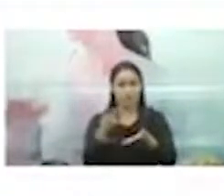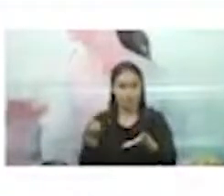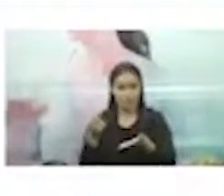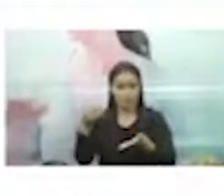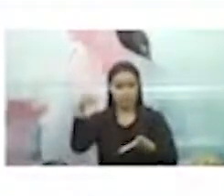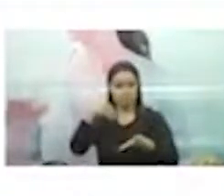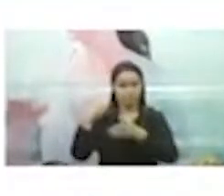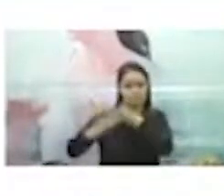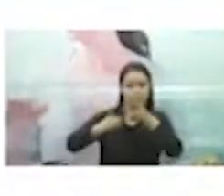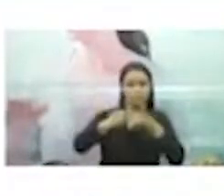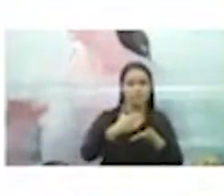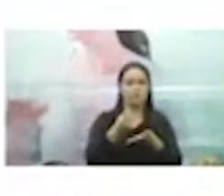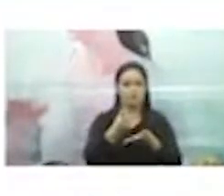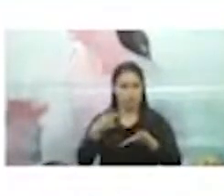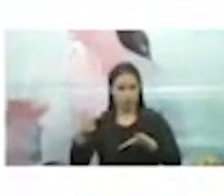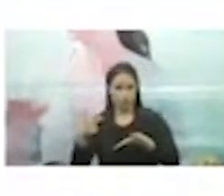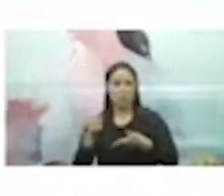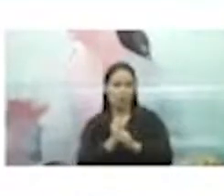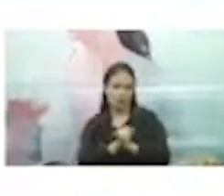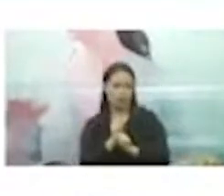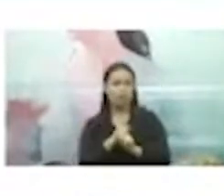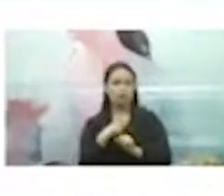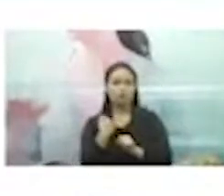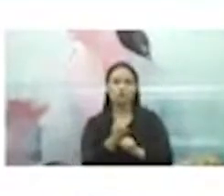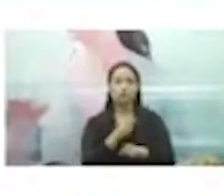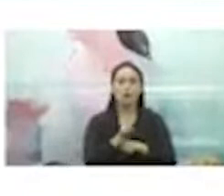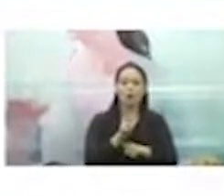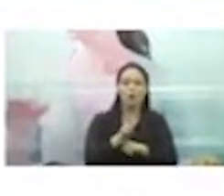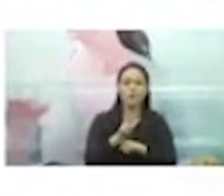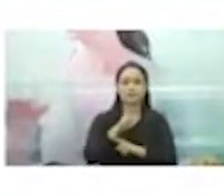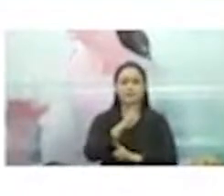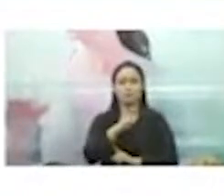cá, a gente apenas atende 55%